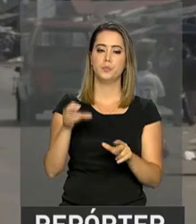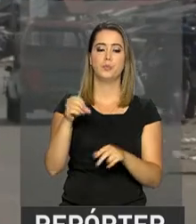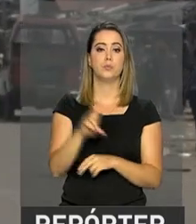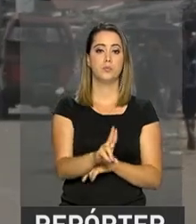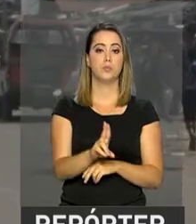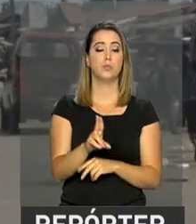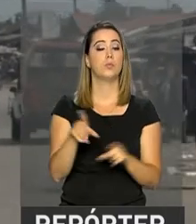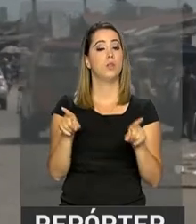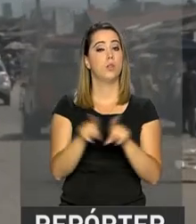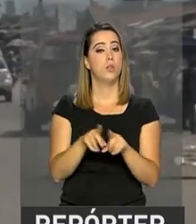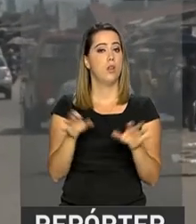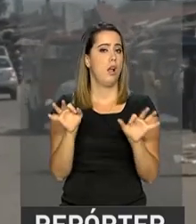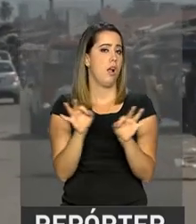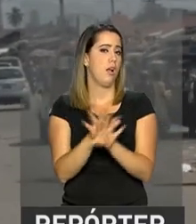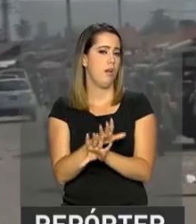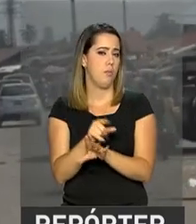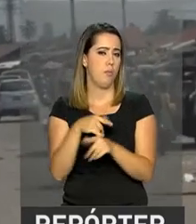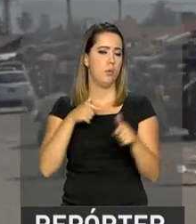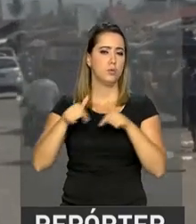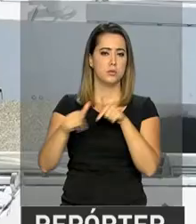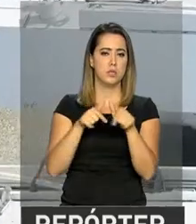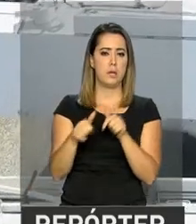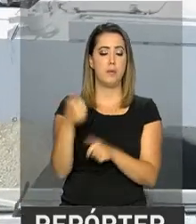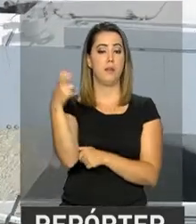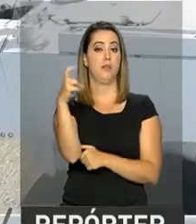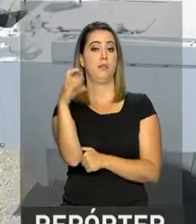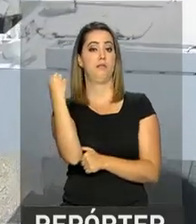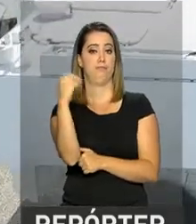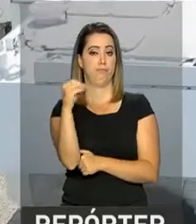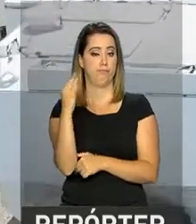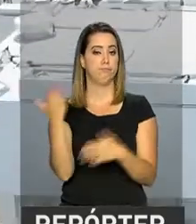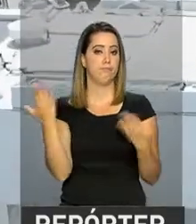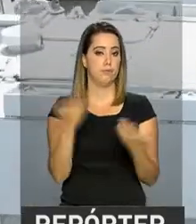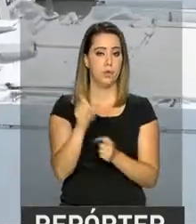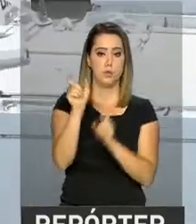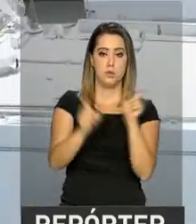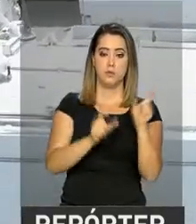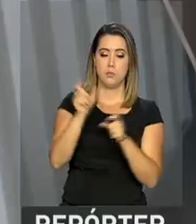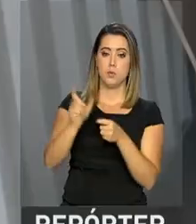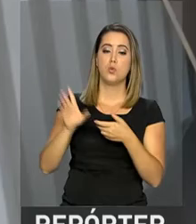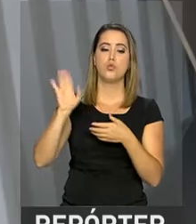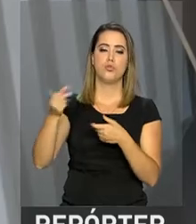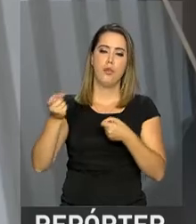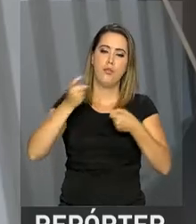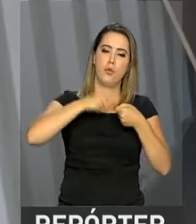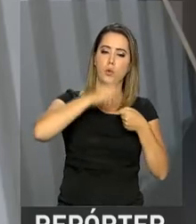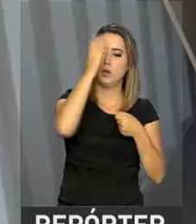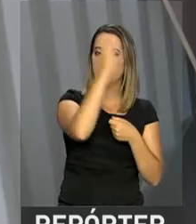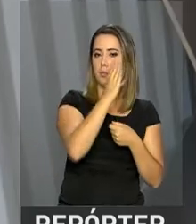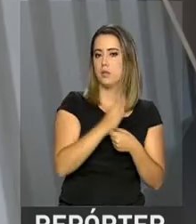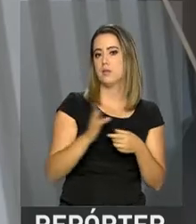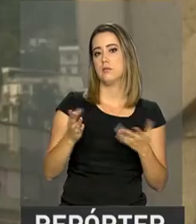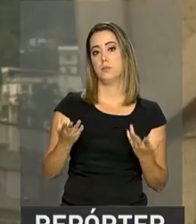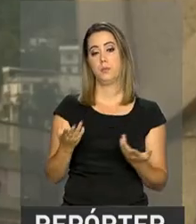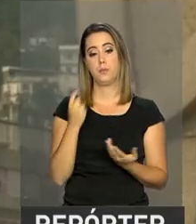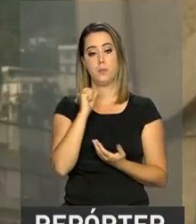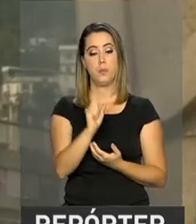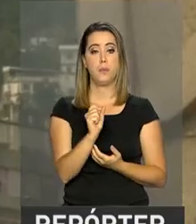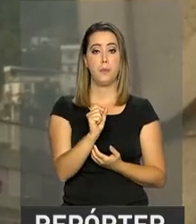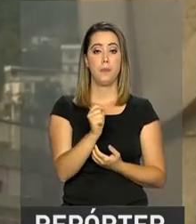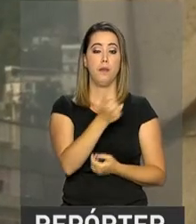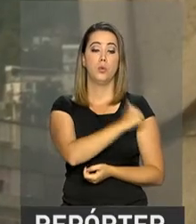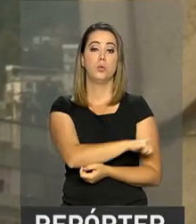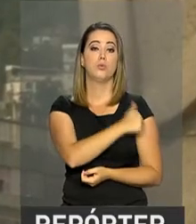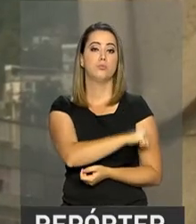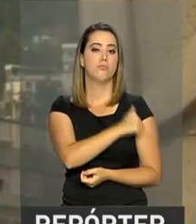A MINUSTAH foi encerrada em 15 de outubro e os últimos militares e equipamentos já estão de volta ao Brasil. No Rio